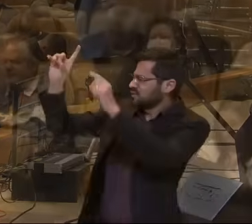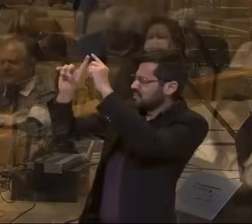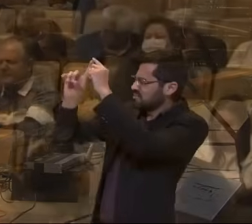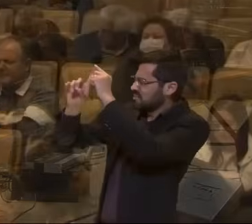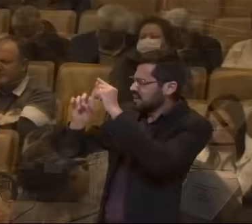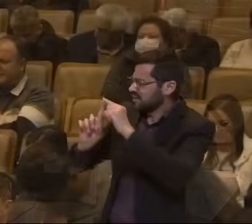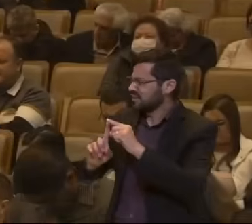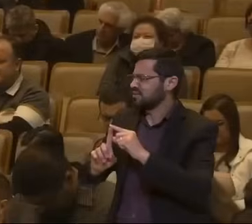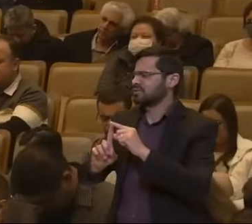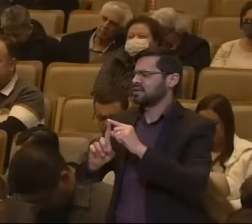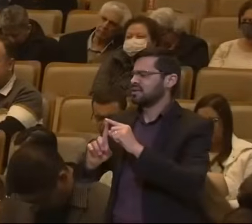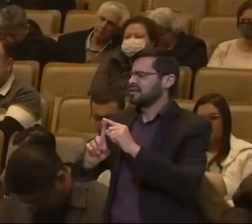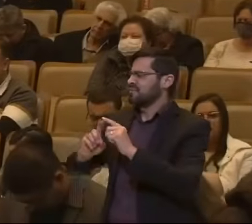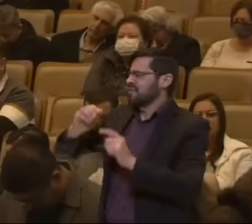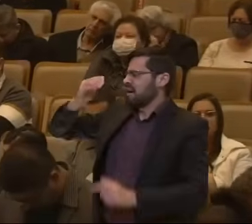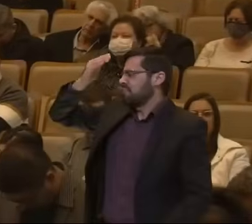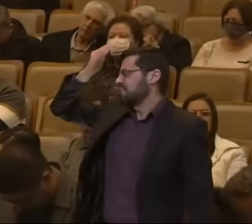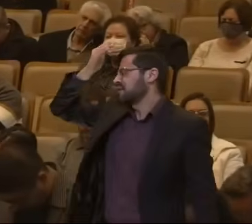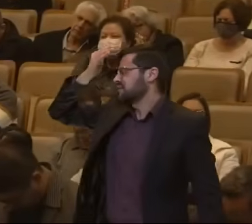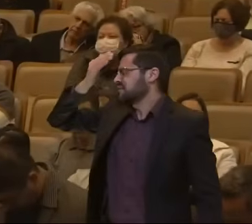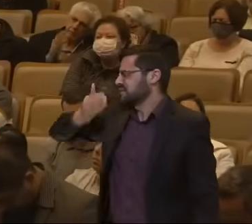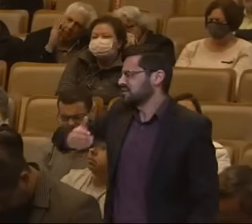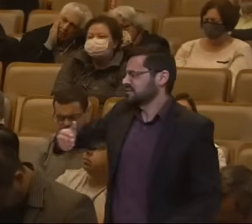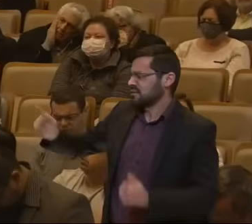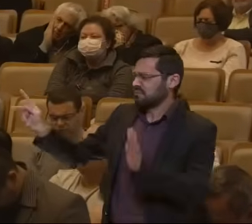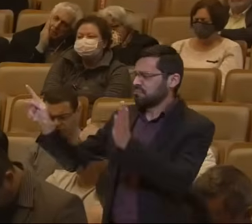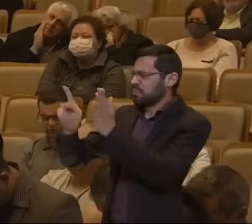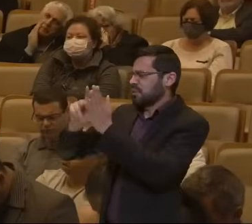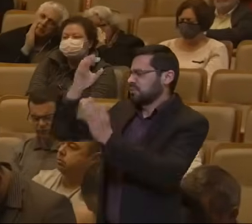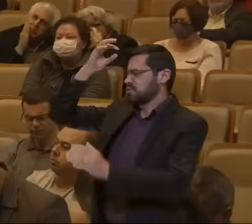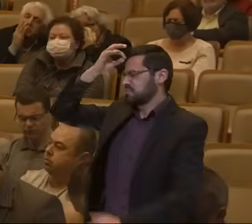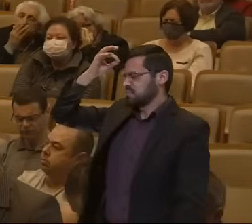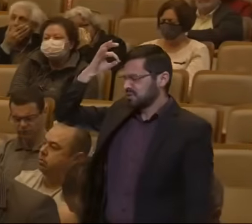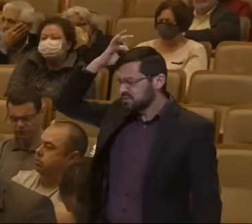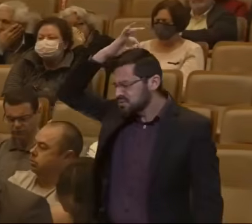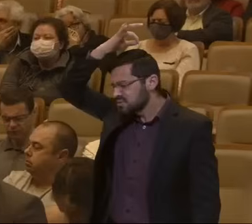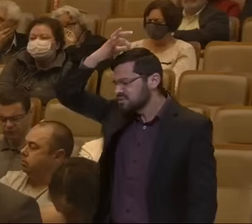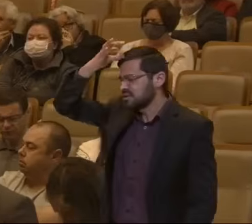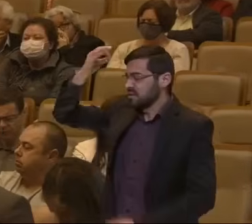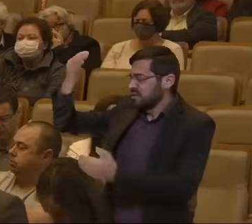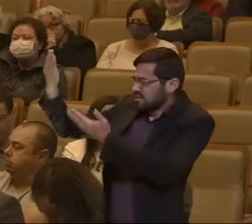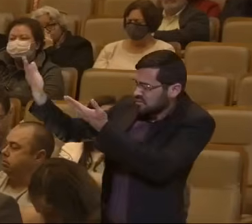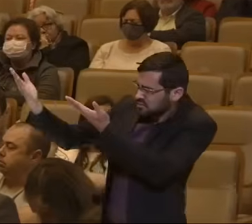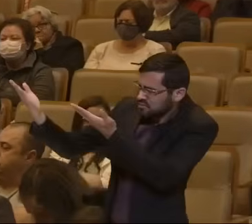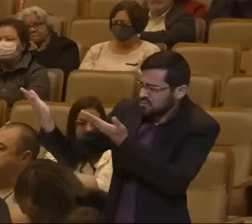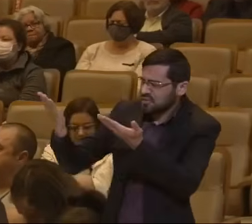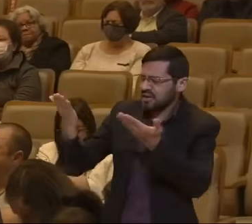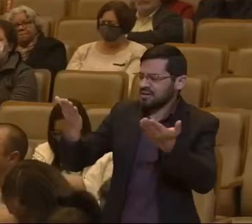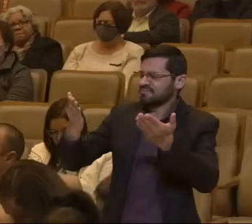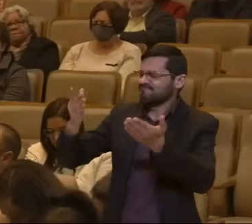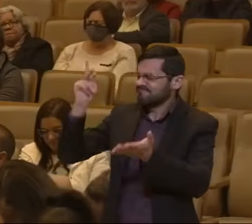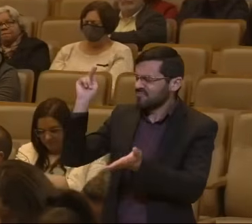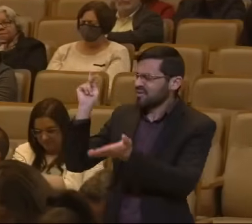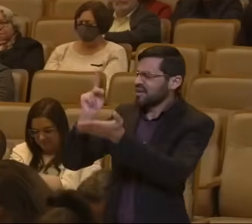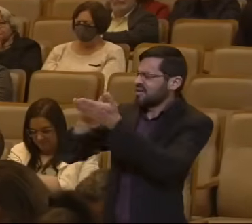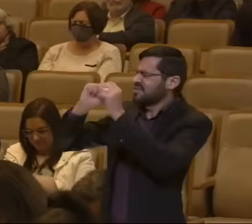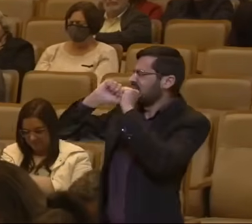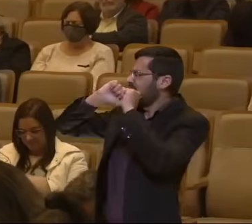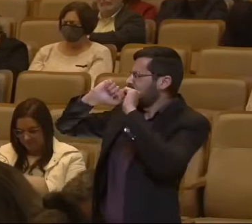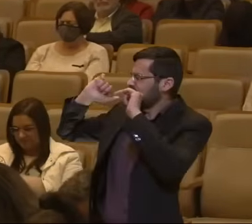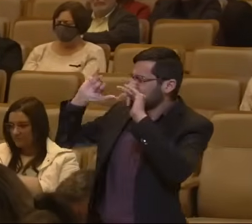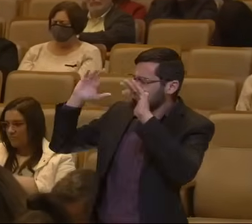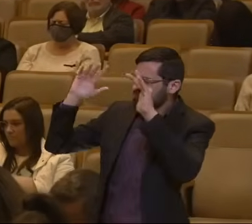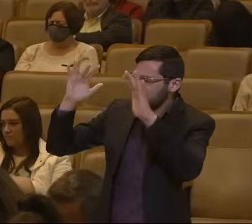seus filhos a presença do Espírito Santo, que venha sobre os seus filhos a bênção do